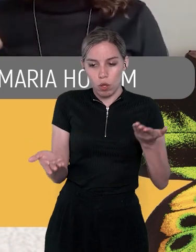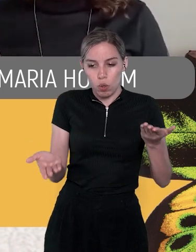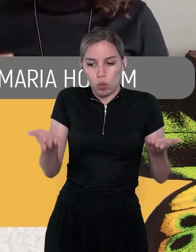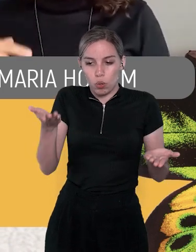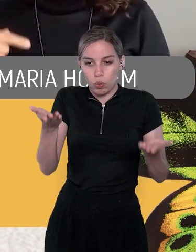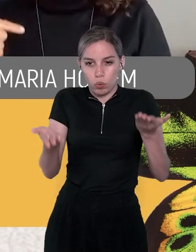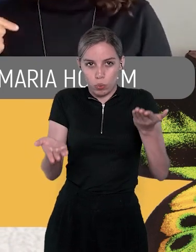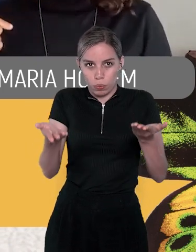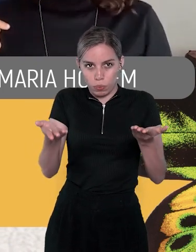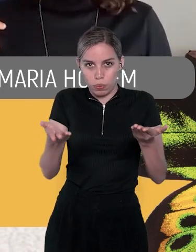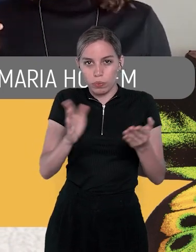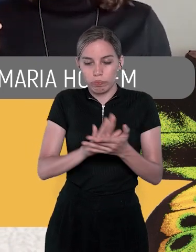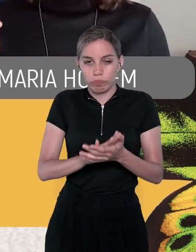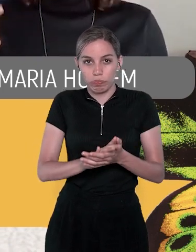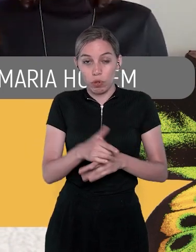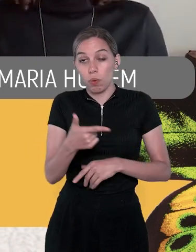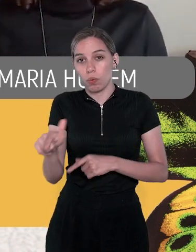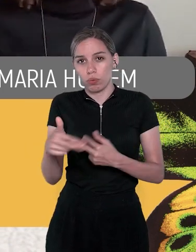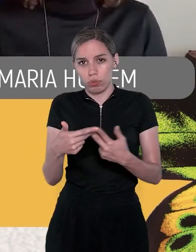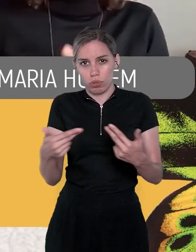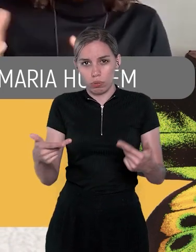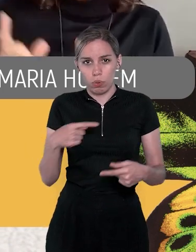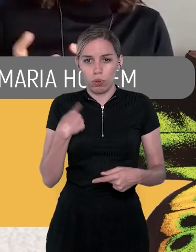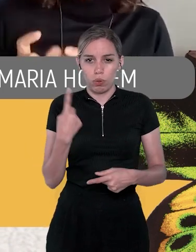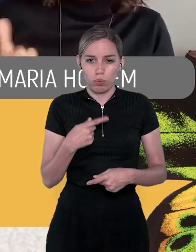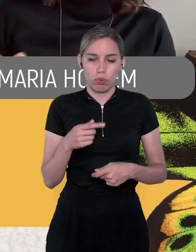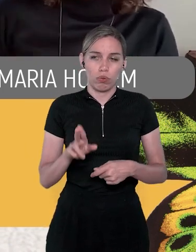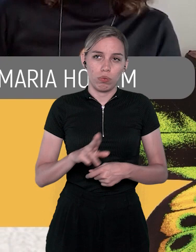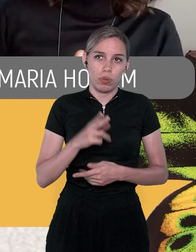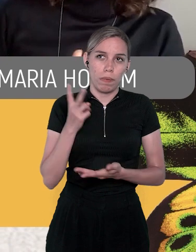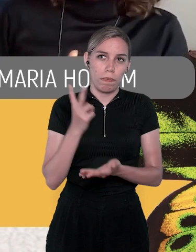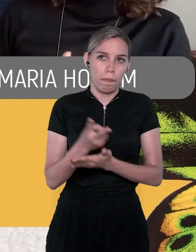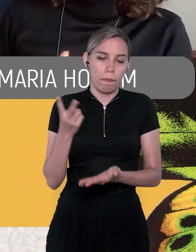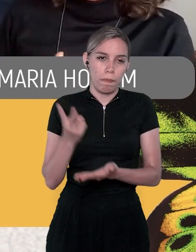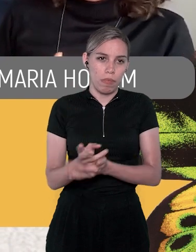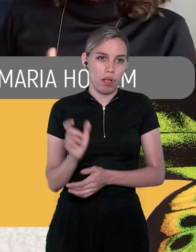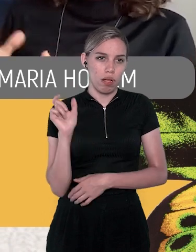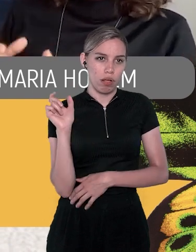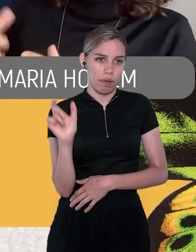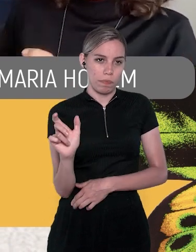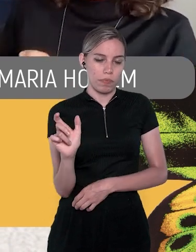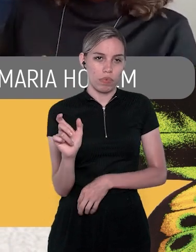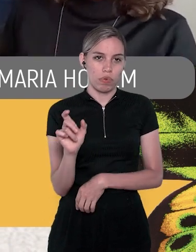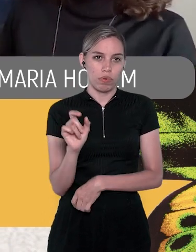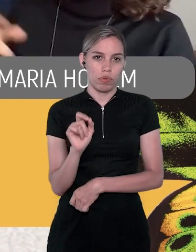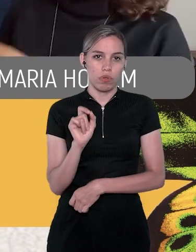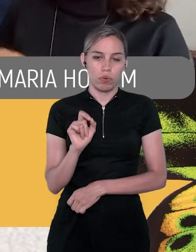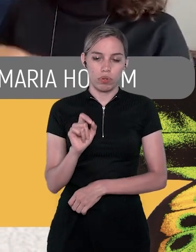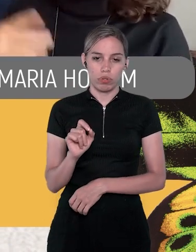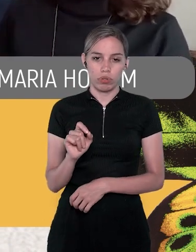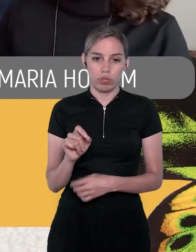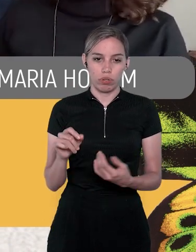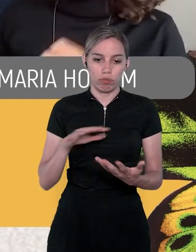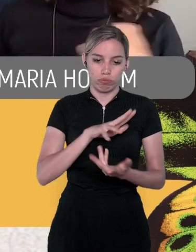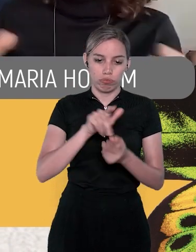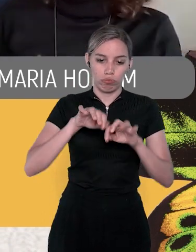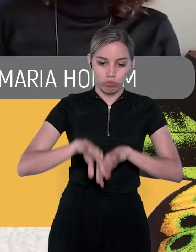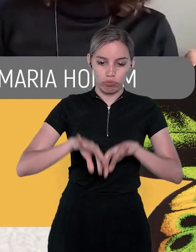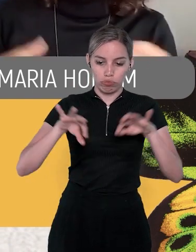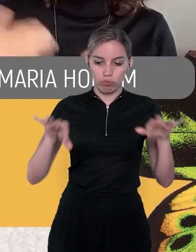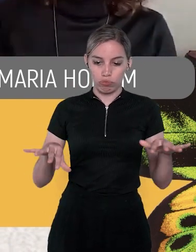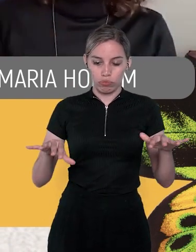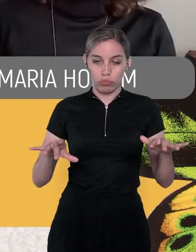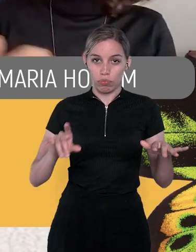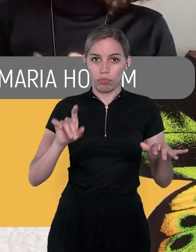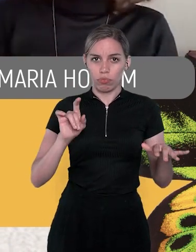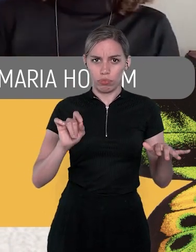que eu acho que é diversa e que a gente usa o mesmo termo, né, que seria polarização, ou diferença,